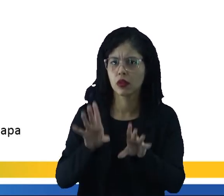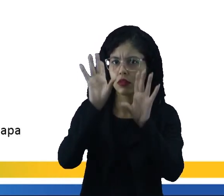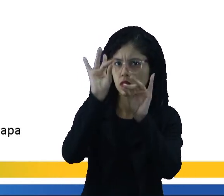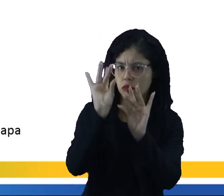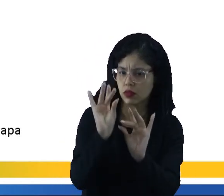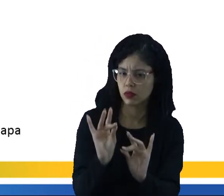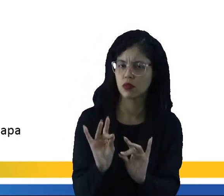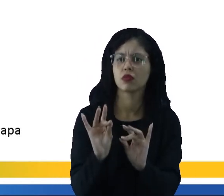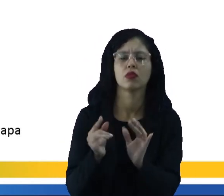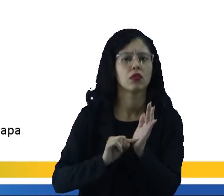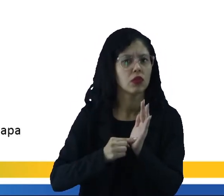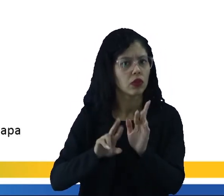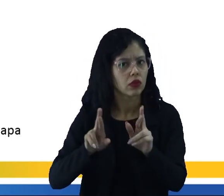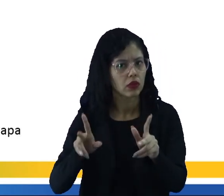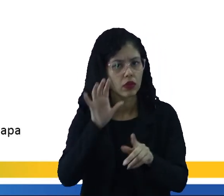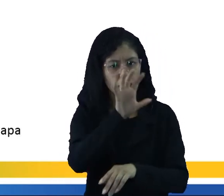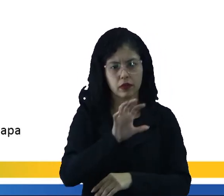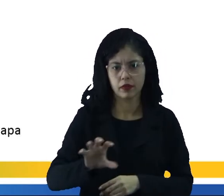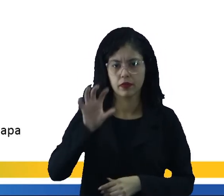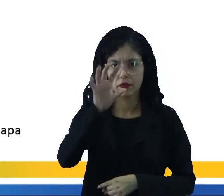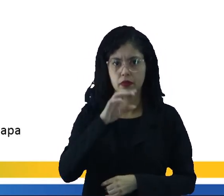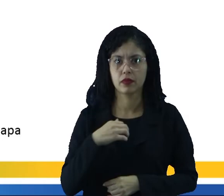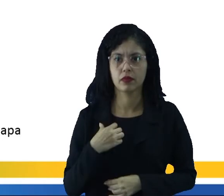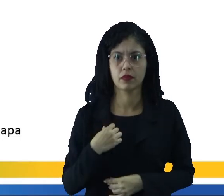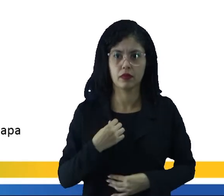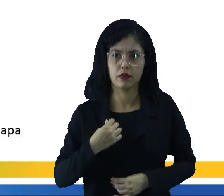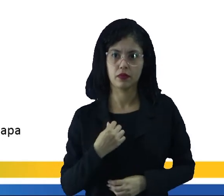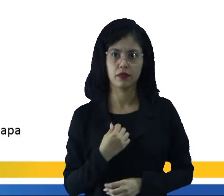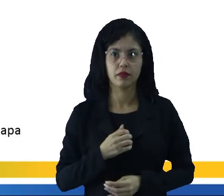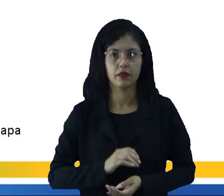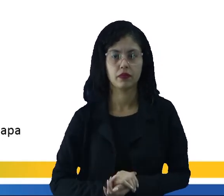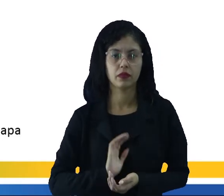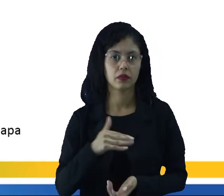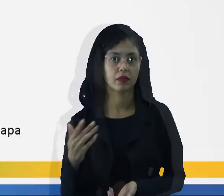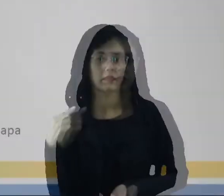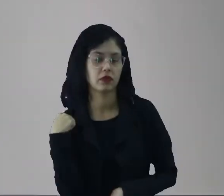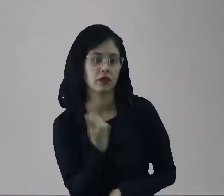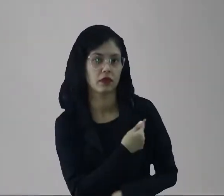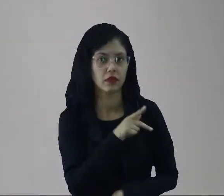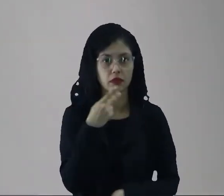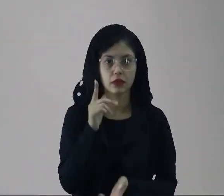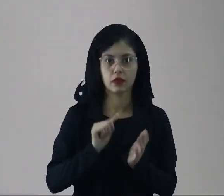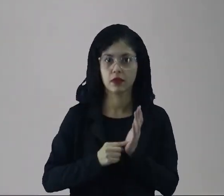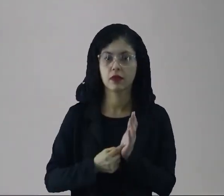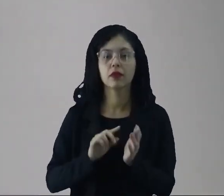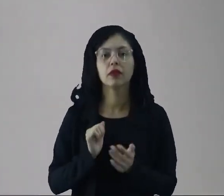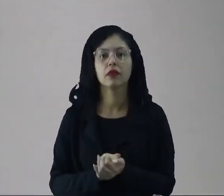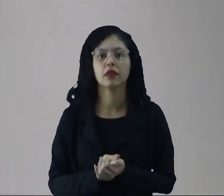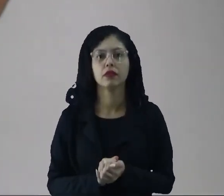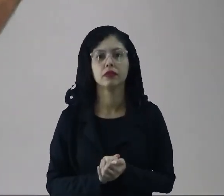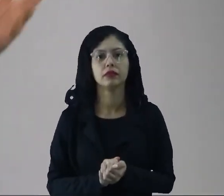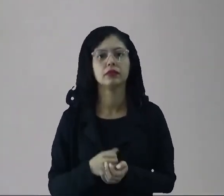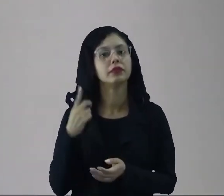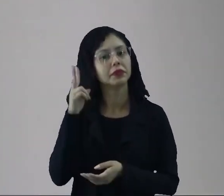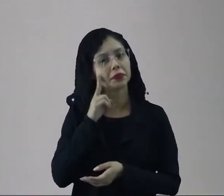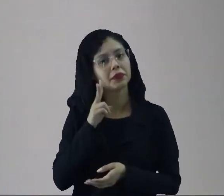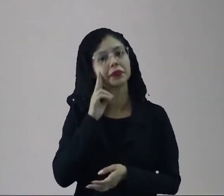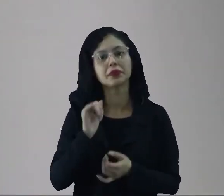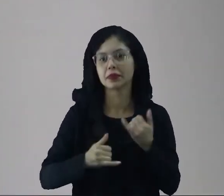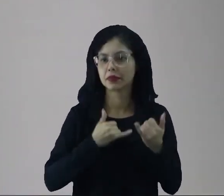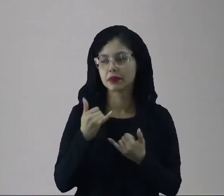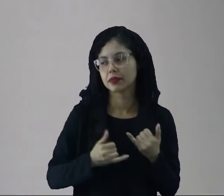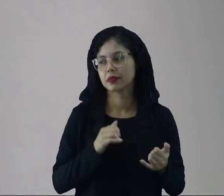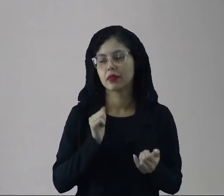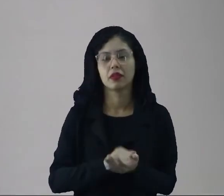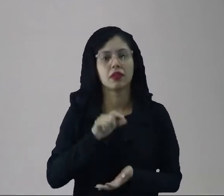dos diferentes pontos no mapa. Isso é interessante quando a gente fala de pontos, porque nos remete àquelas